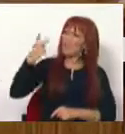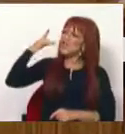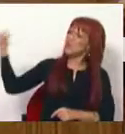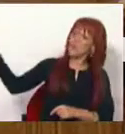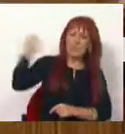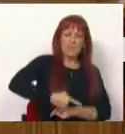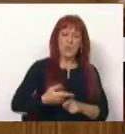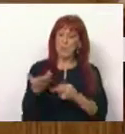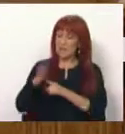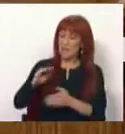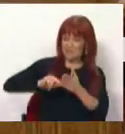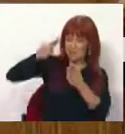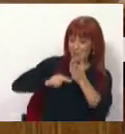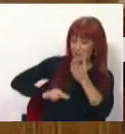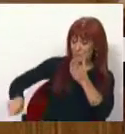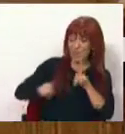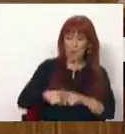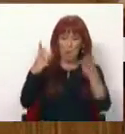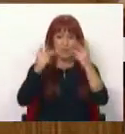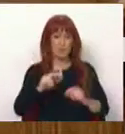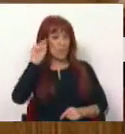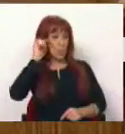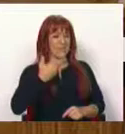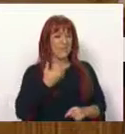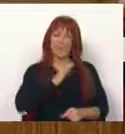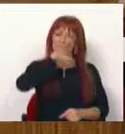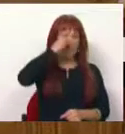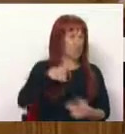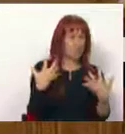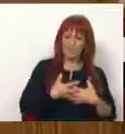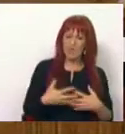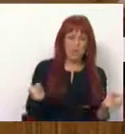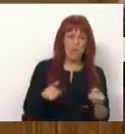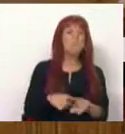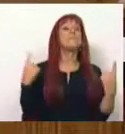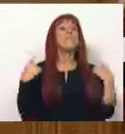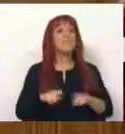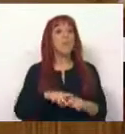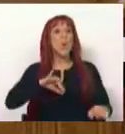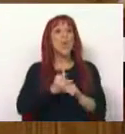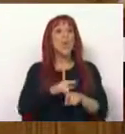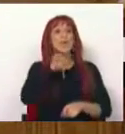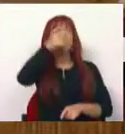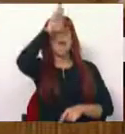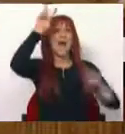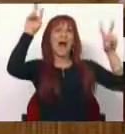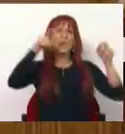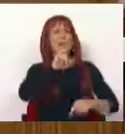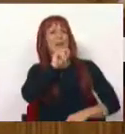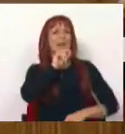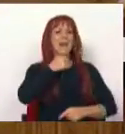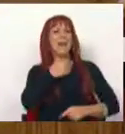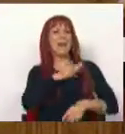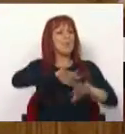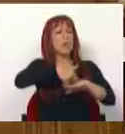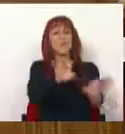externas, nomeadamente para o Tratado Orçamental e para o déficit, Sr. Ministro, nós não temos dúvidas. Certamente que outro galo cantaria. O poema até podia